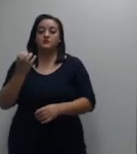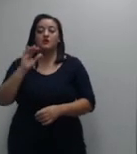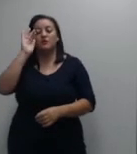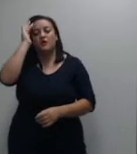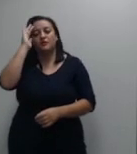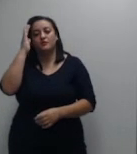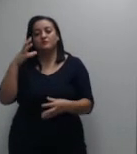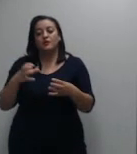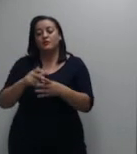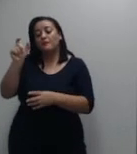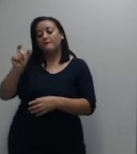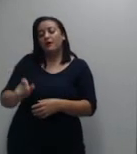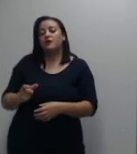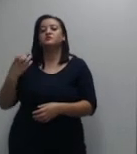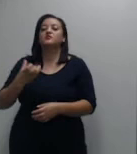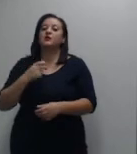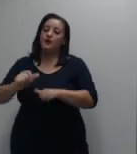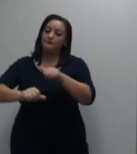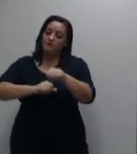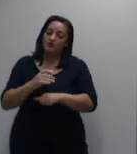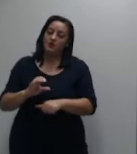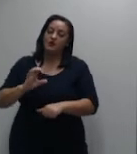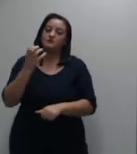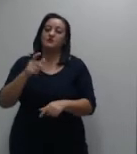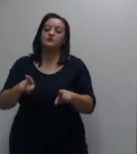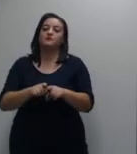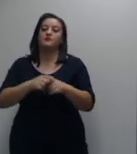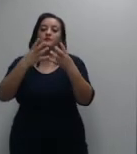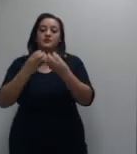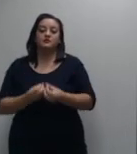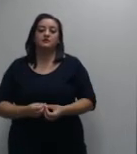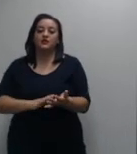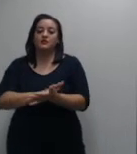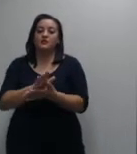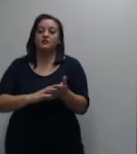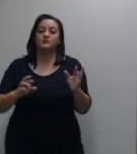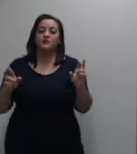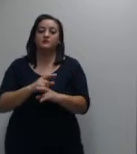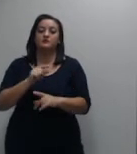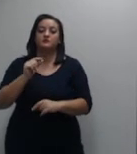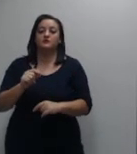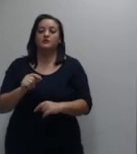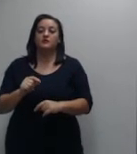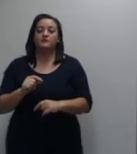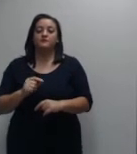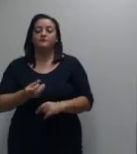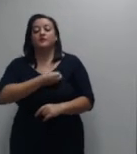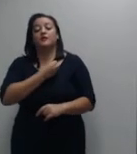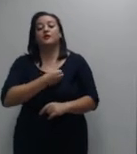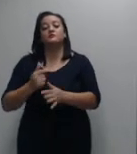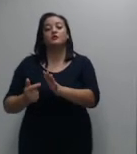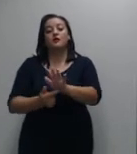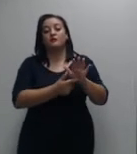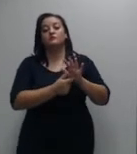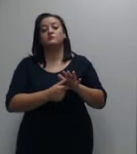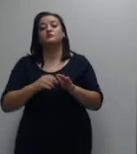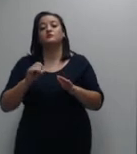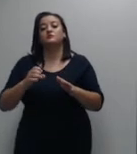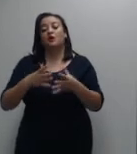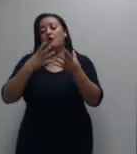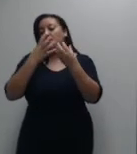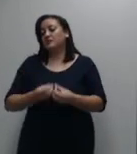da parte embargante nem para o acolhimento de pretensões que refletem que reflete em mero inconformismo